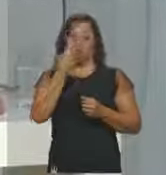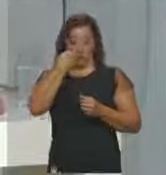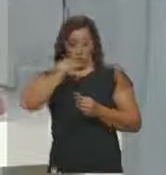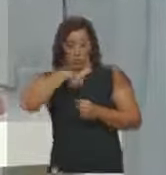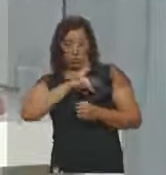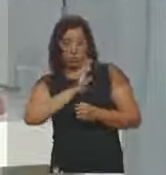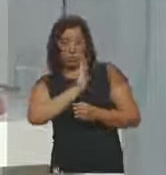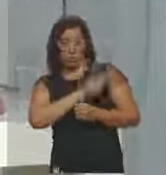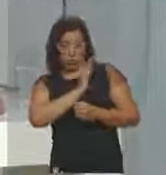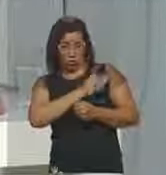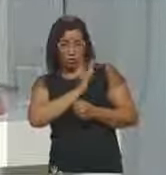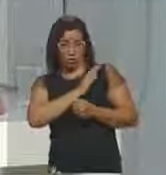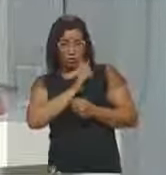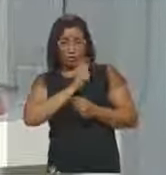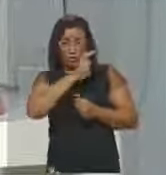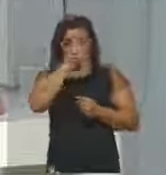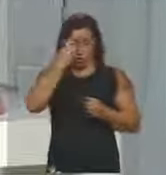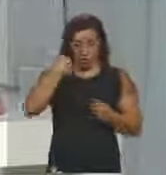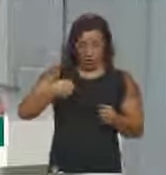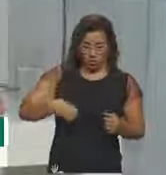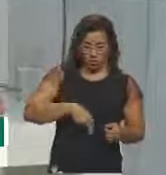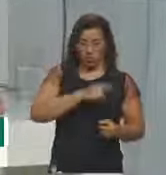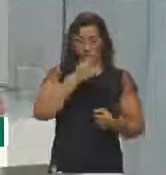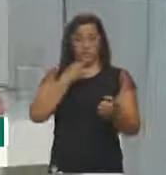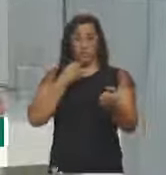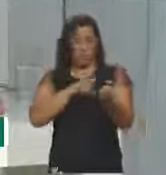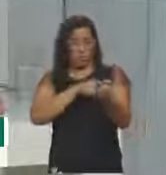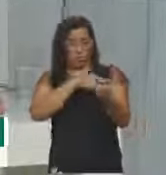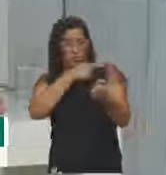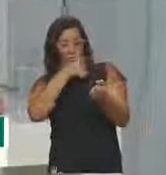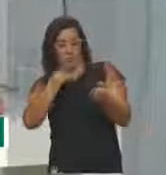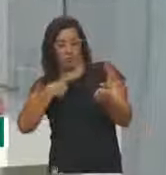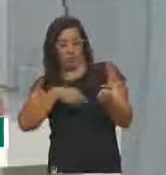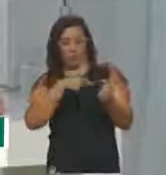coração, ele vem através das veias.